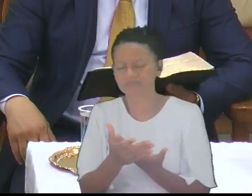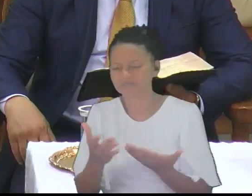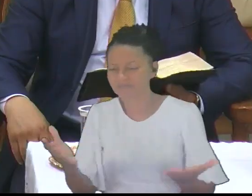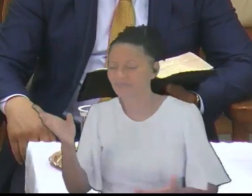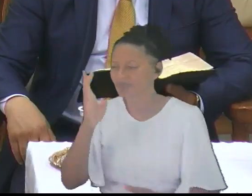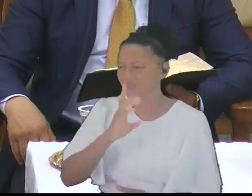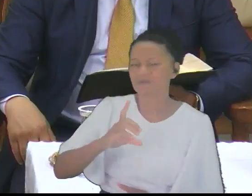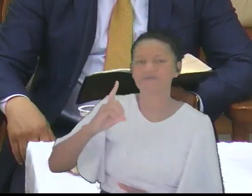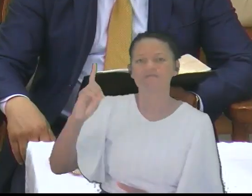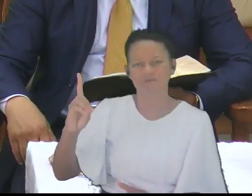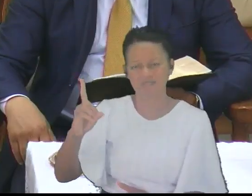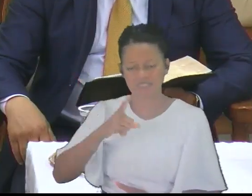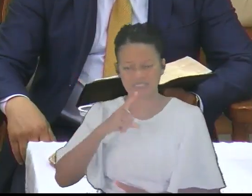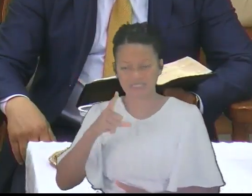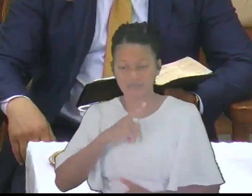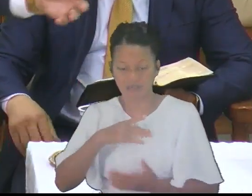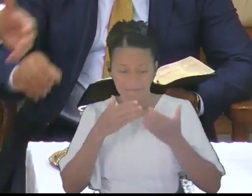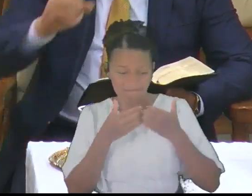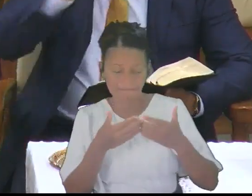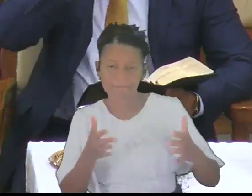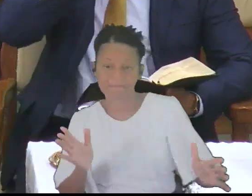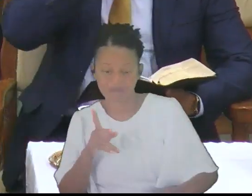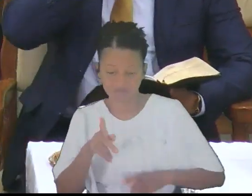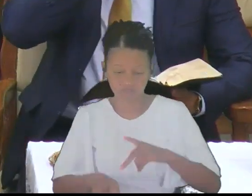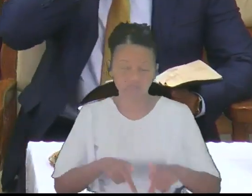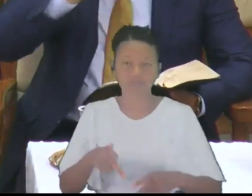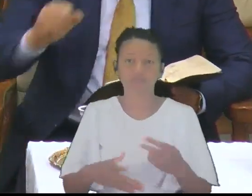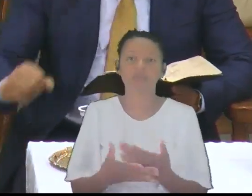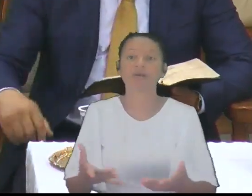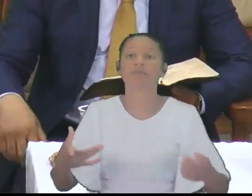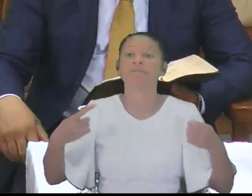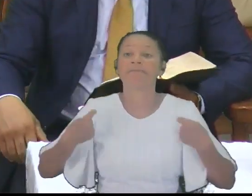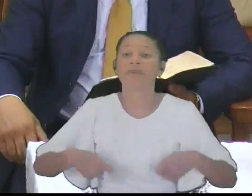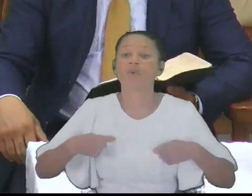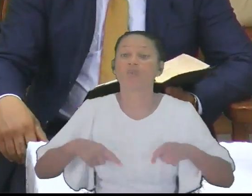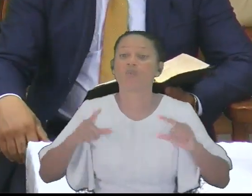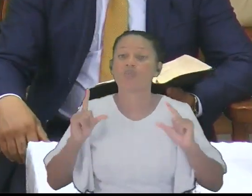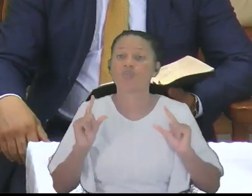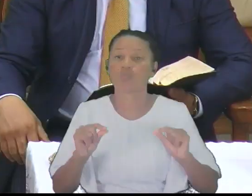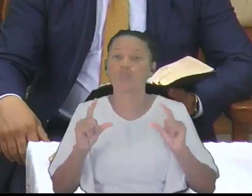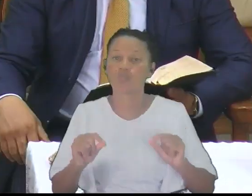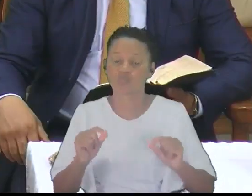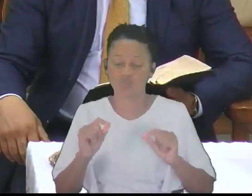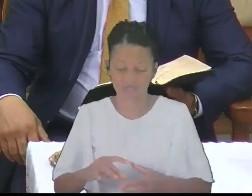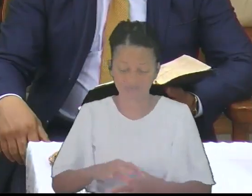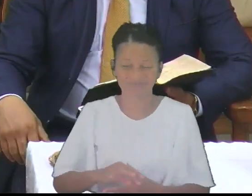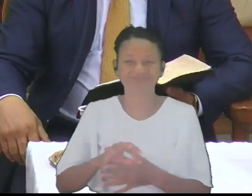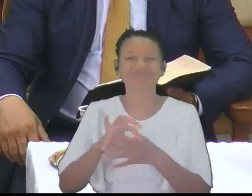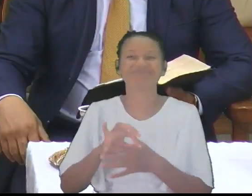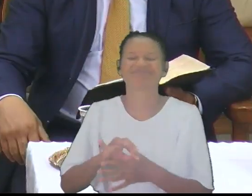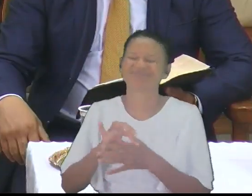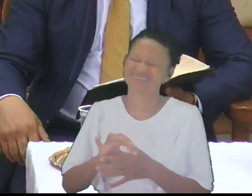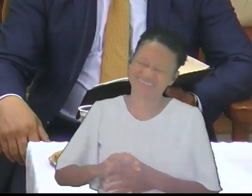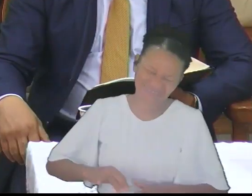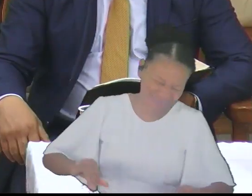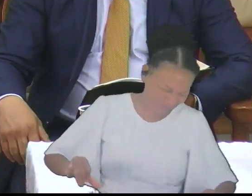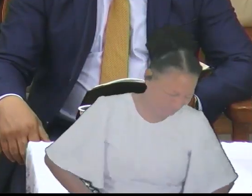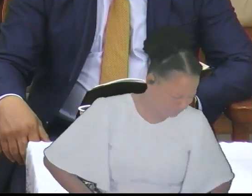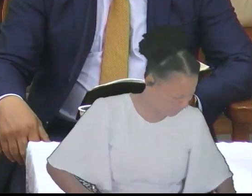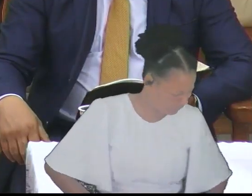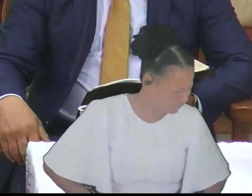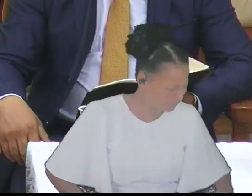aquele Deus fosse aberto para o povo, foi preciso que a carne fosse